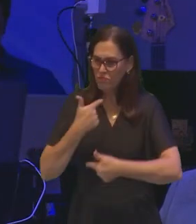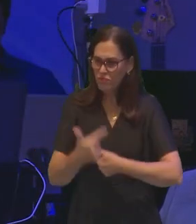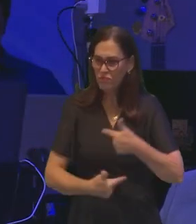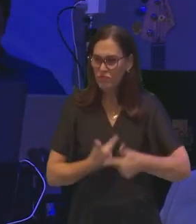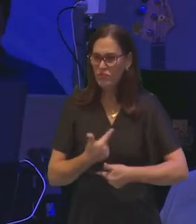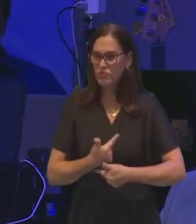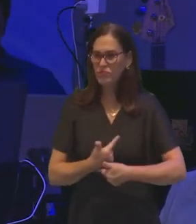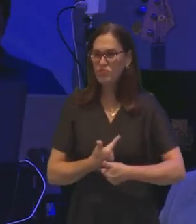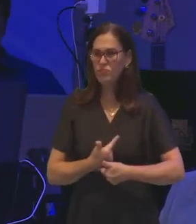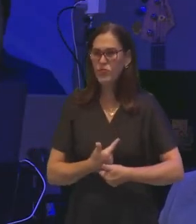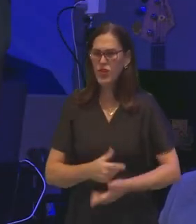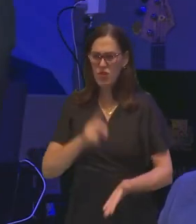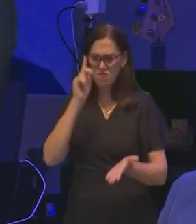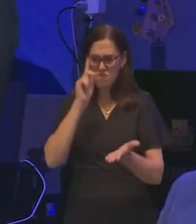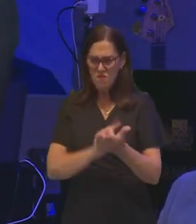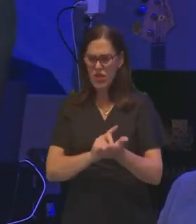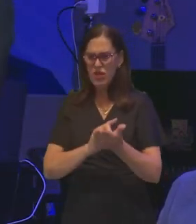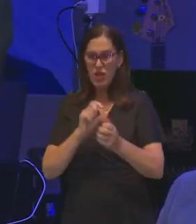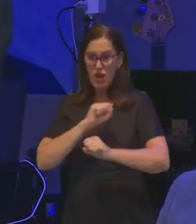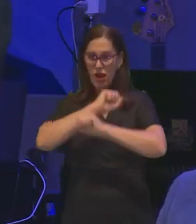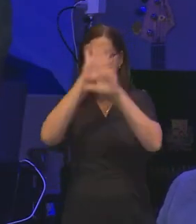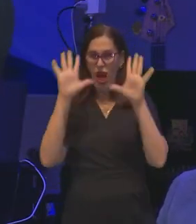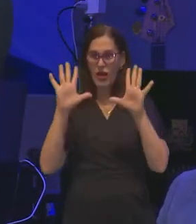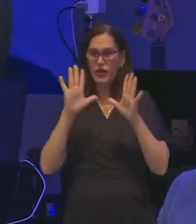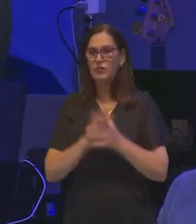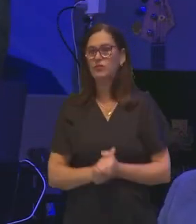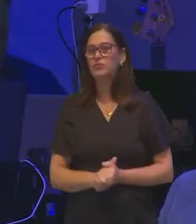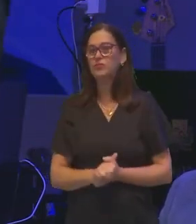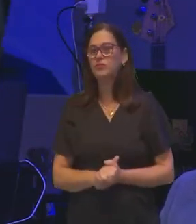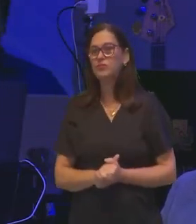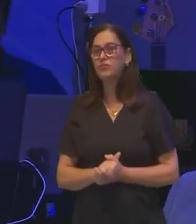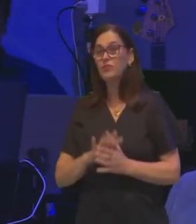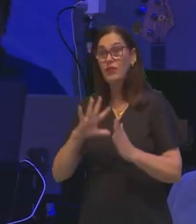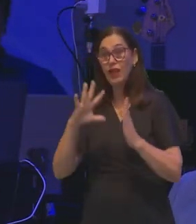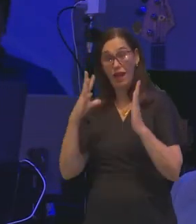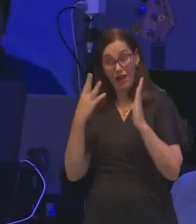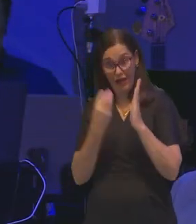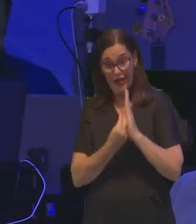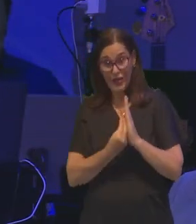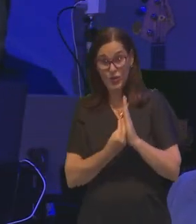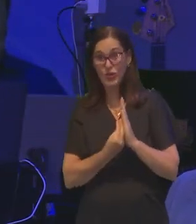maneira autêntica. E essa igreja, portanto,